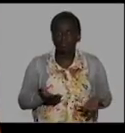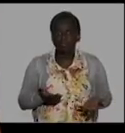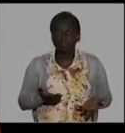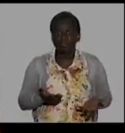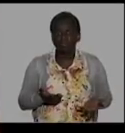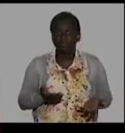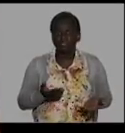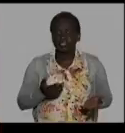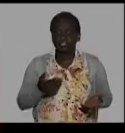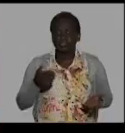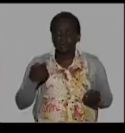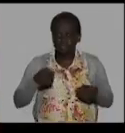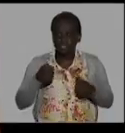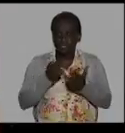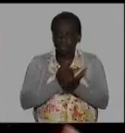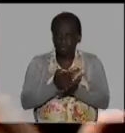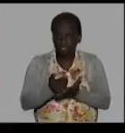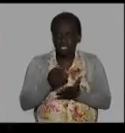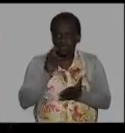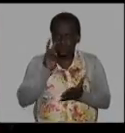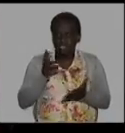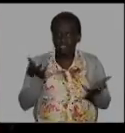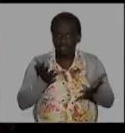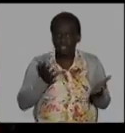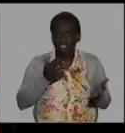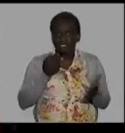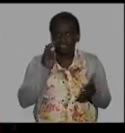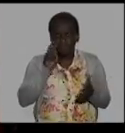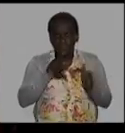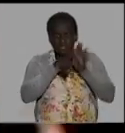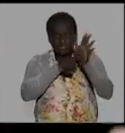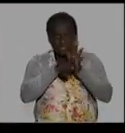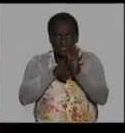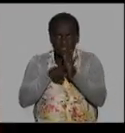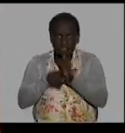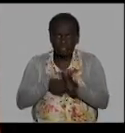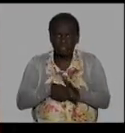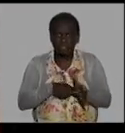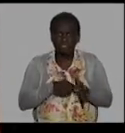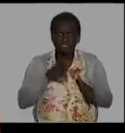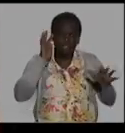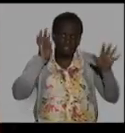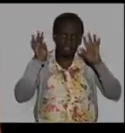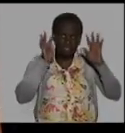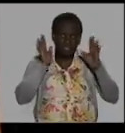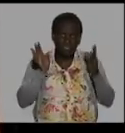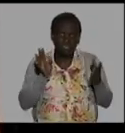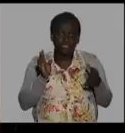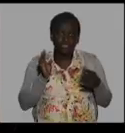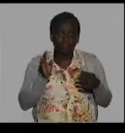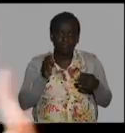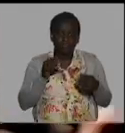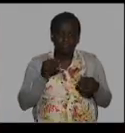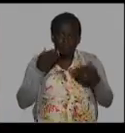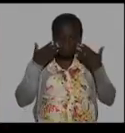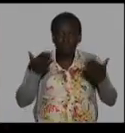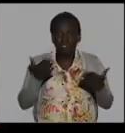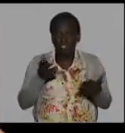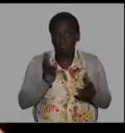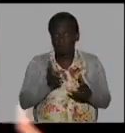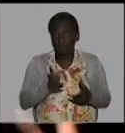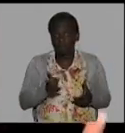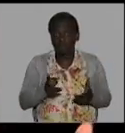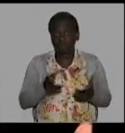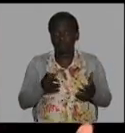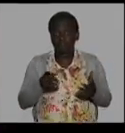gente tem que começar, acho que agora a gente está começando a fazer essas reflexões de uma maneira mais